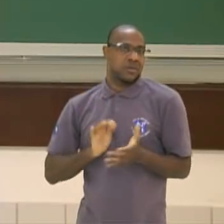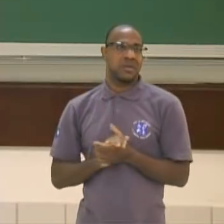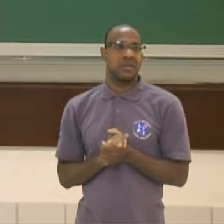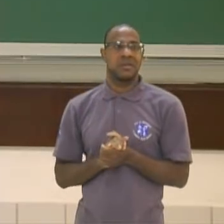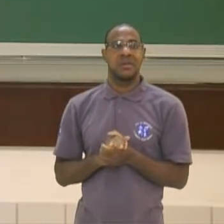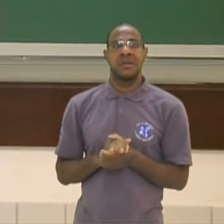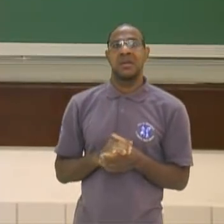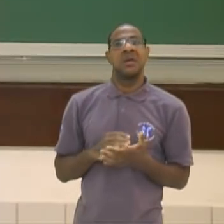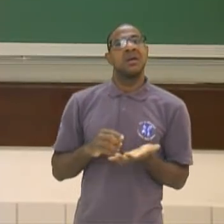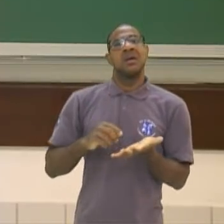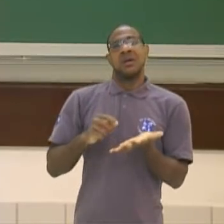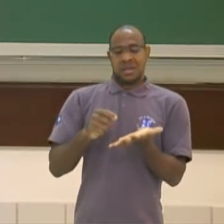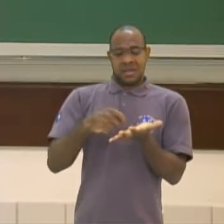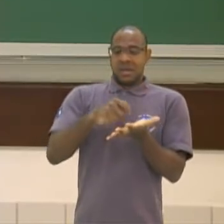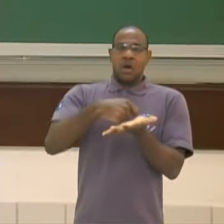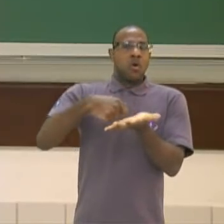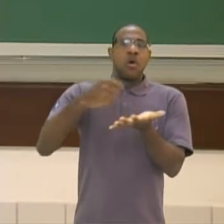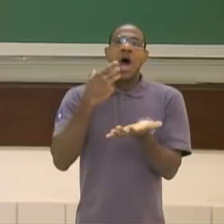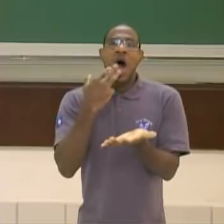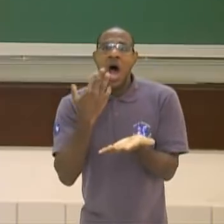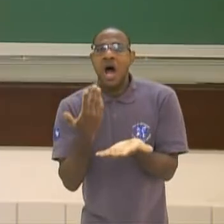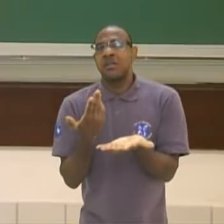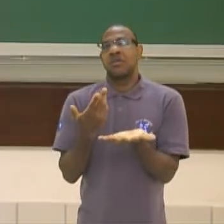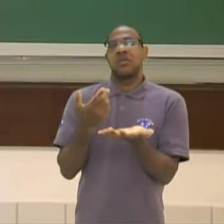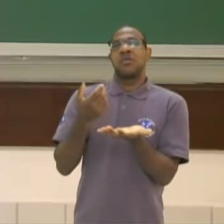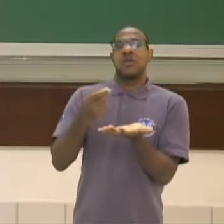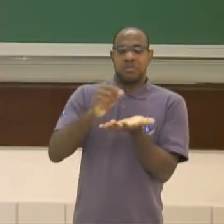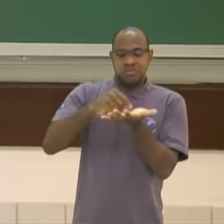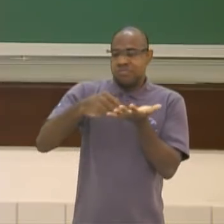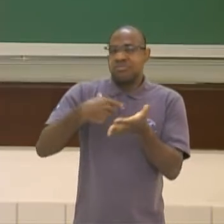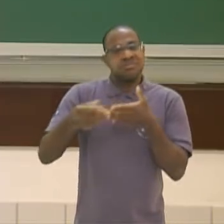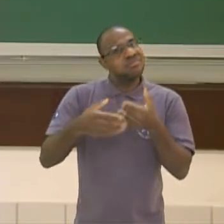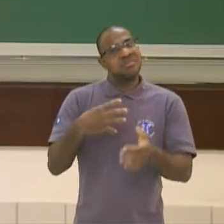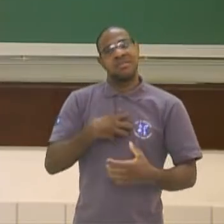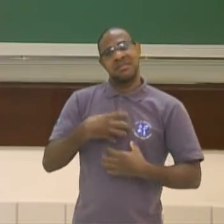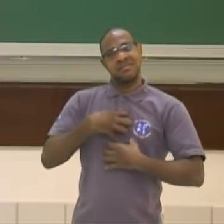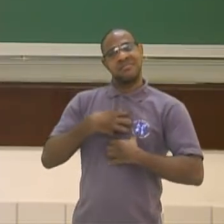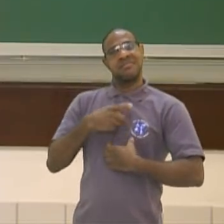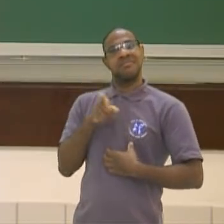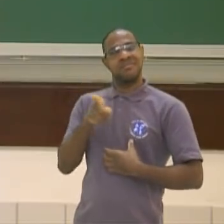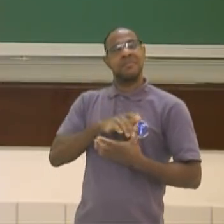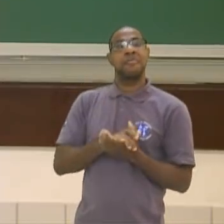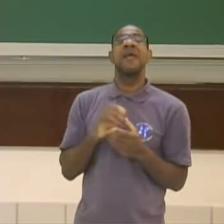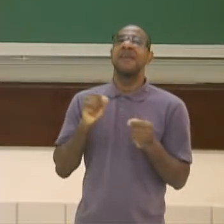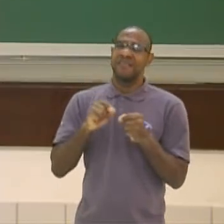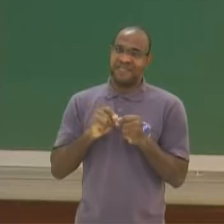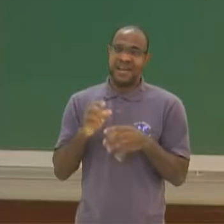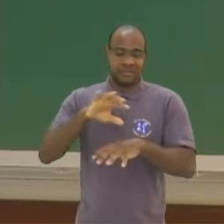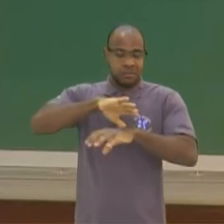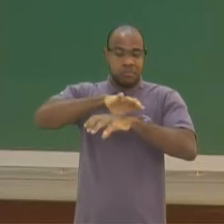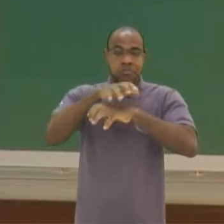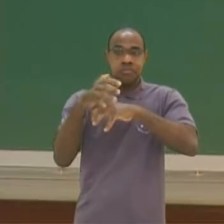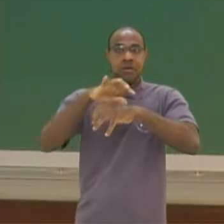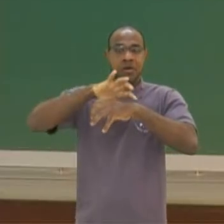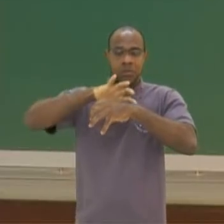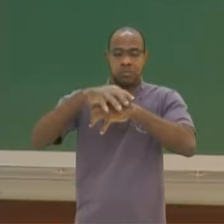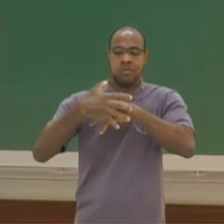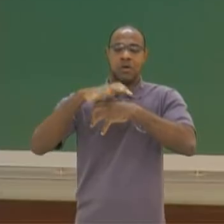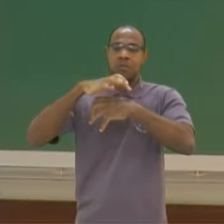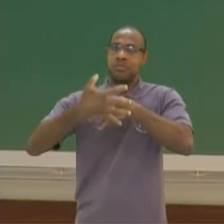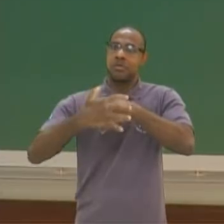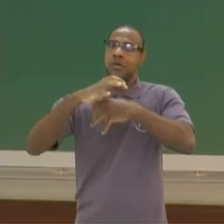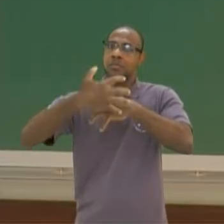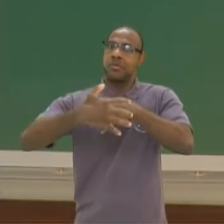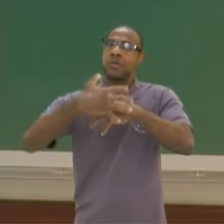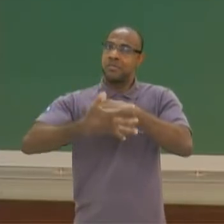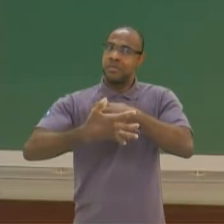de cor, giz, canetinha ou até canetas coloridas. E façam essas camadas coloridas